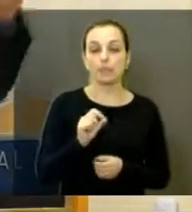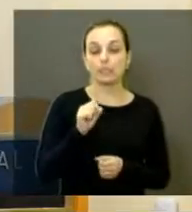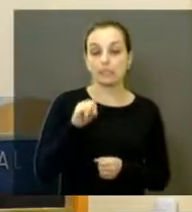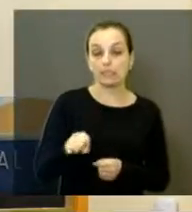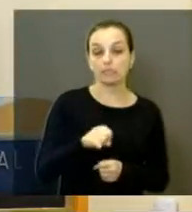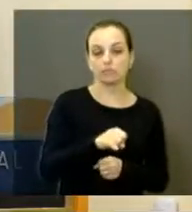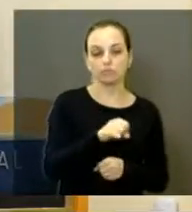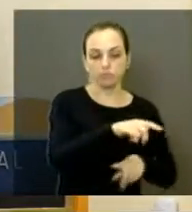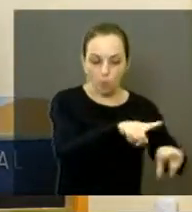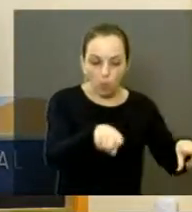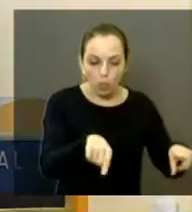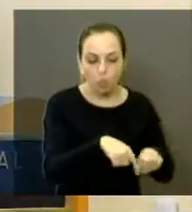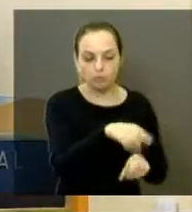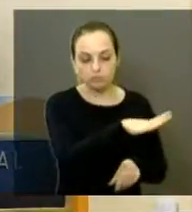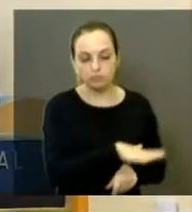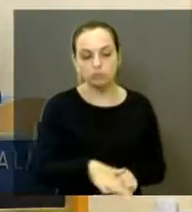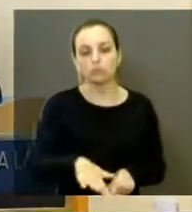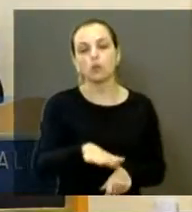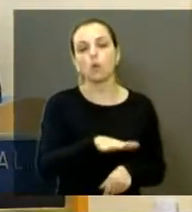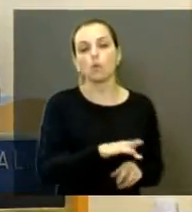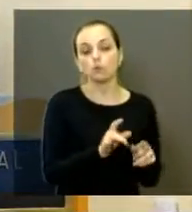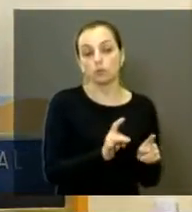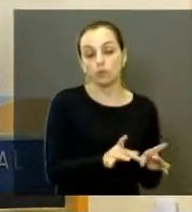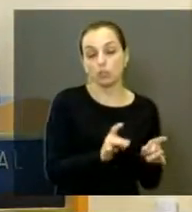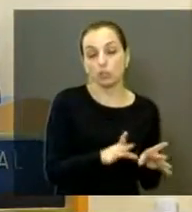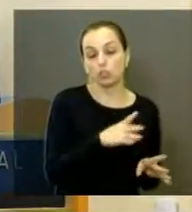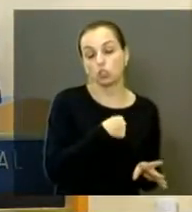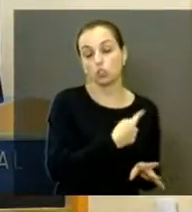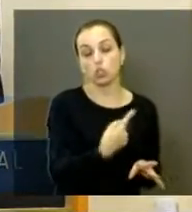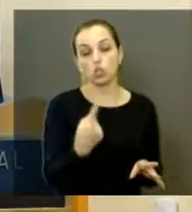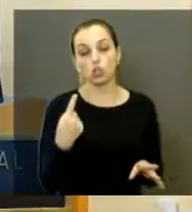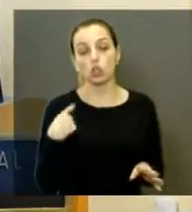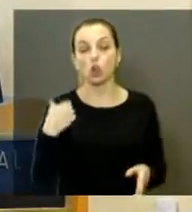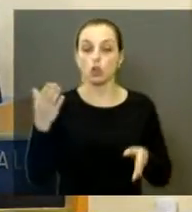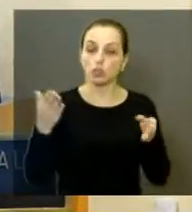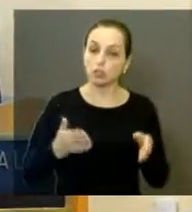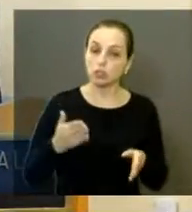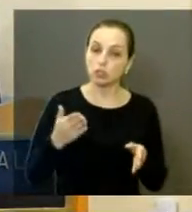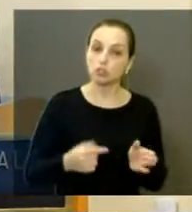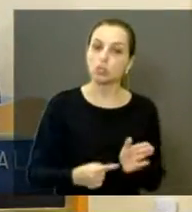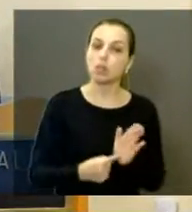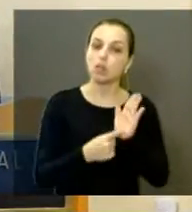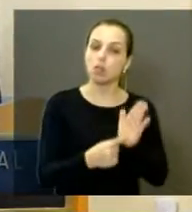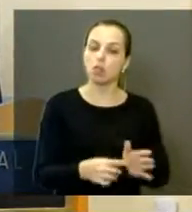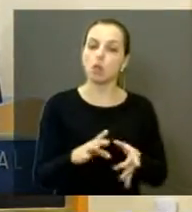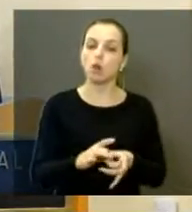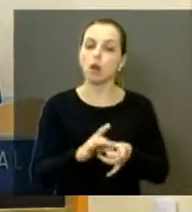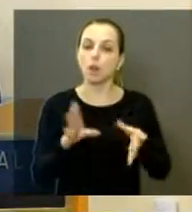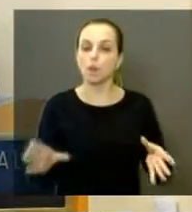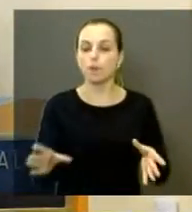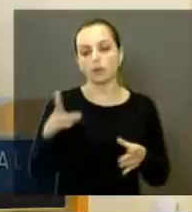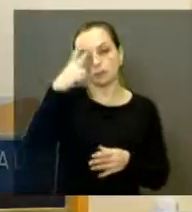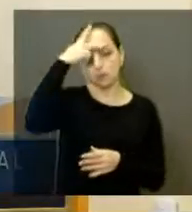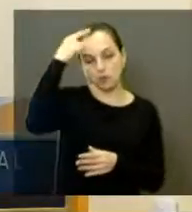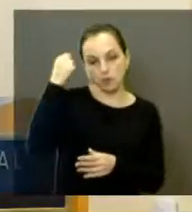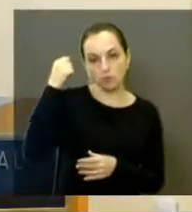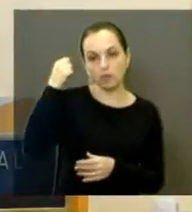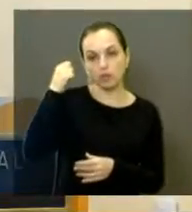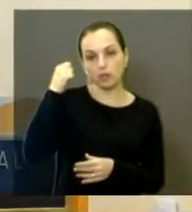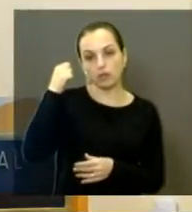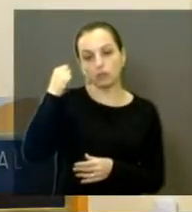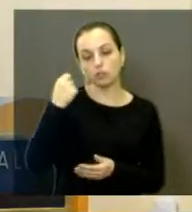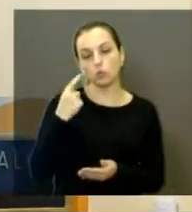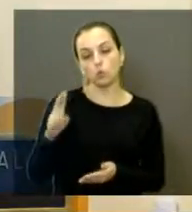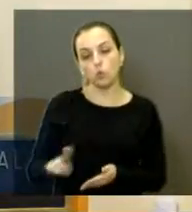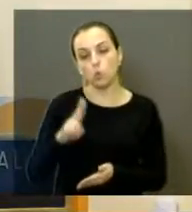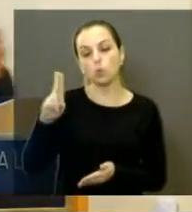terreno fosse vendido, nós já estava dando um aval para o prefeito